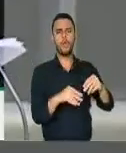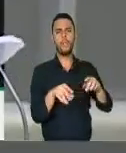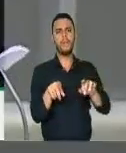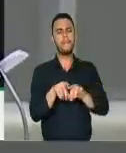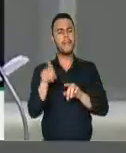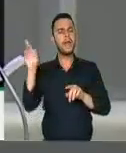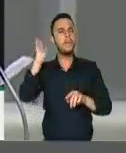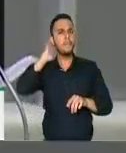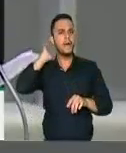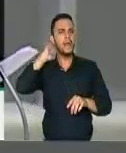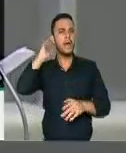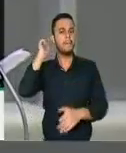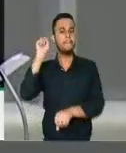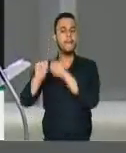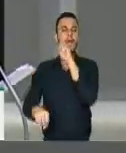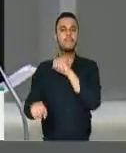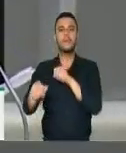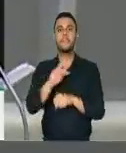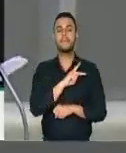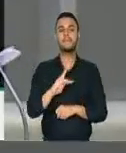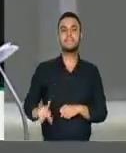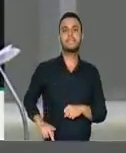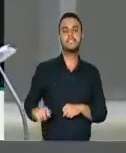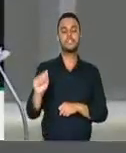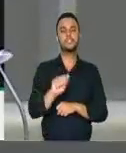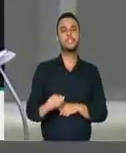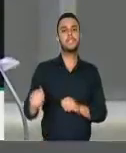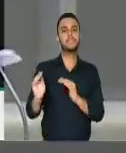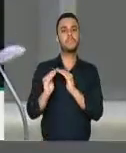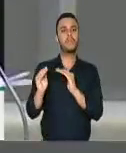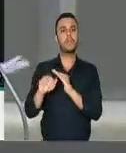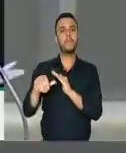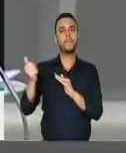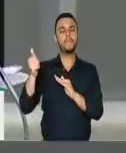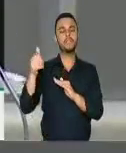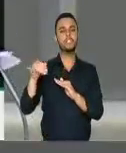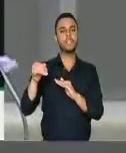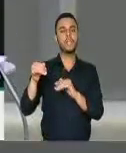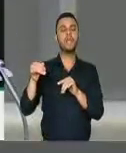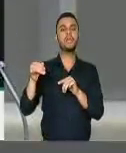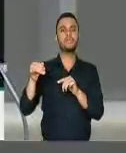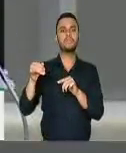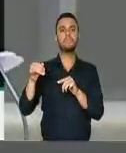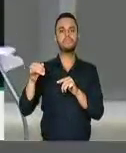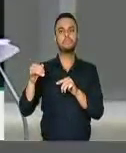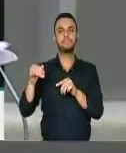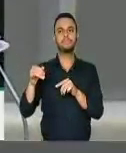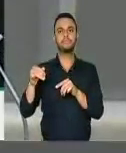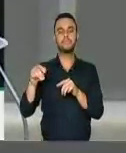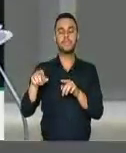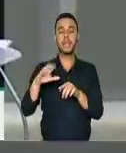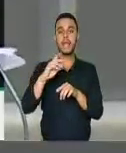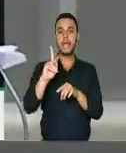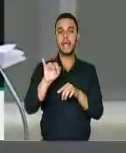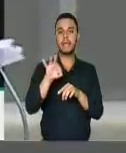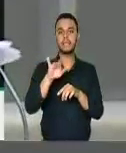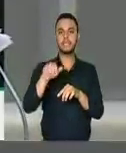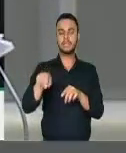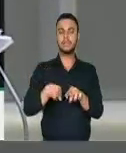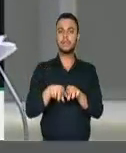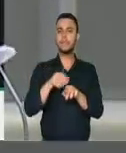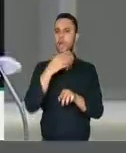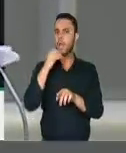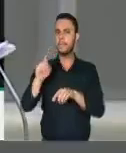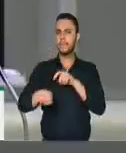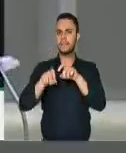a presidente da Associação de Moradores do Assentamento 1º de Janeiro, Cátia Martins, e o trabalhador rural Etevaldo